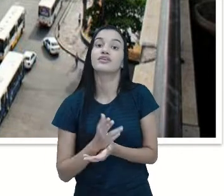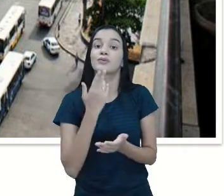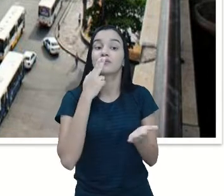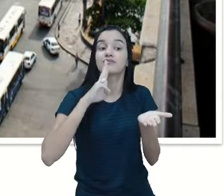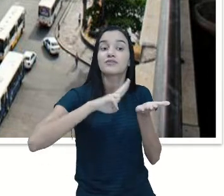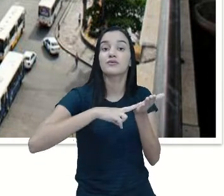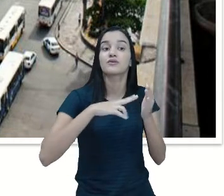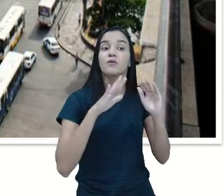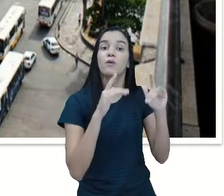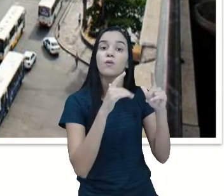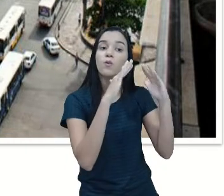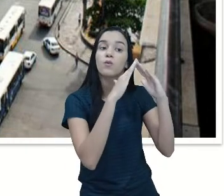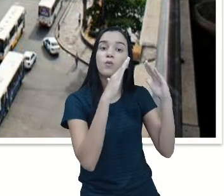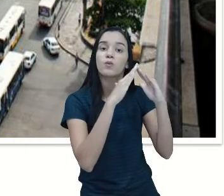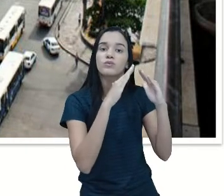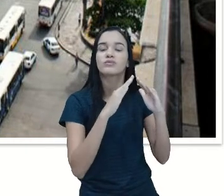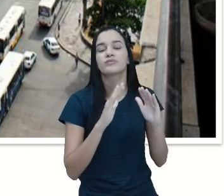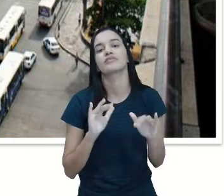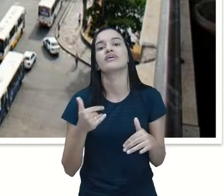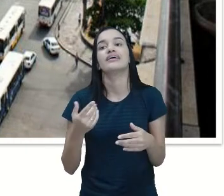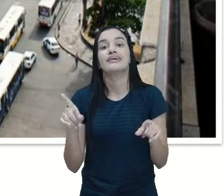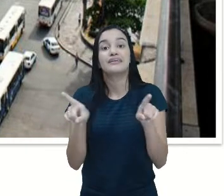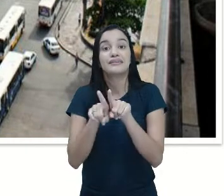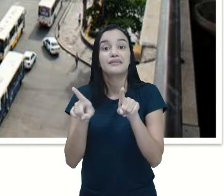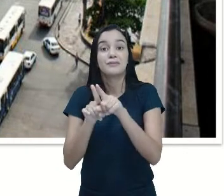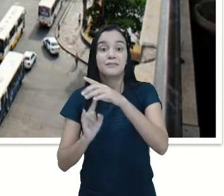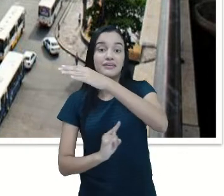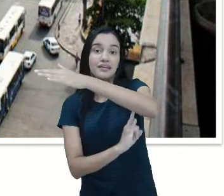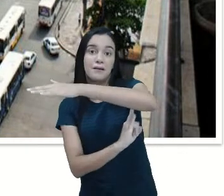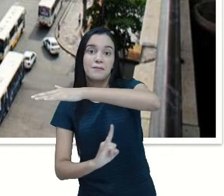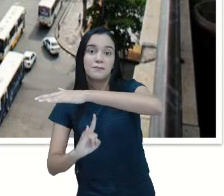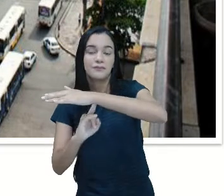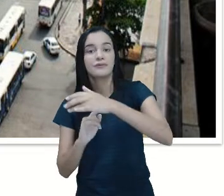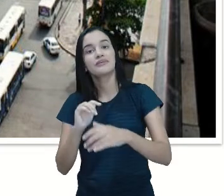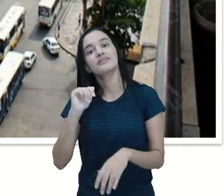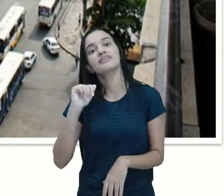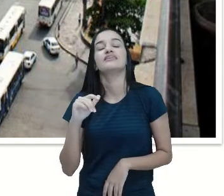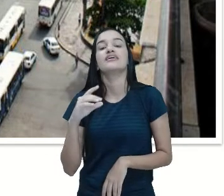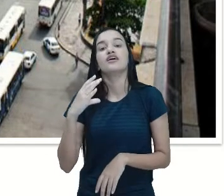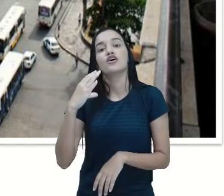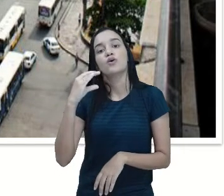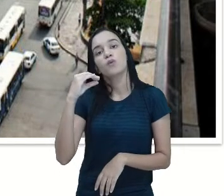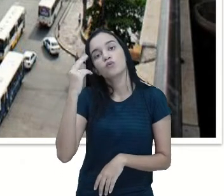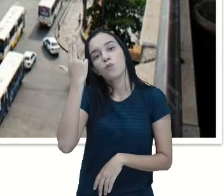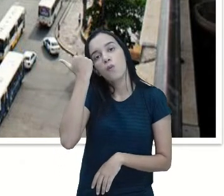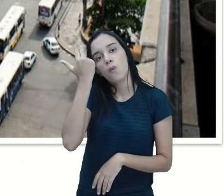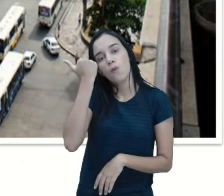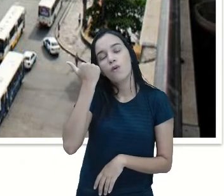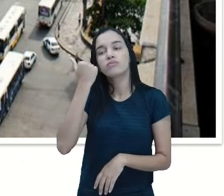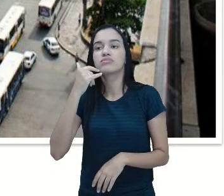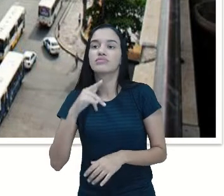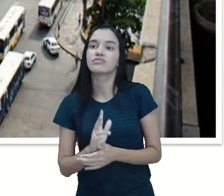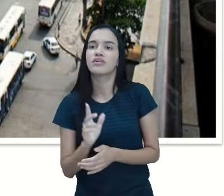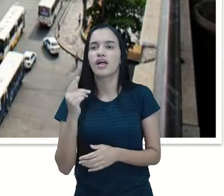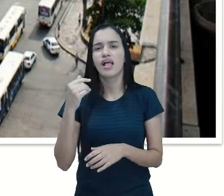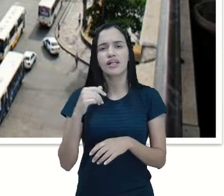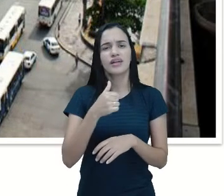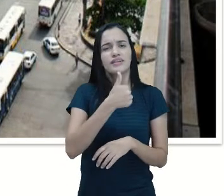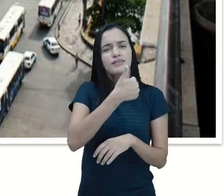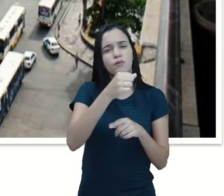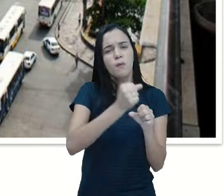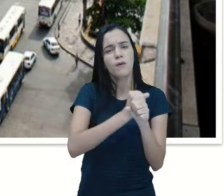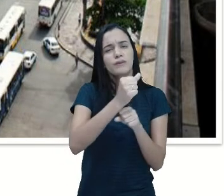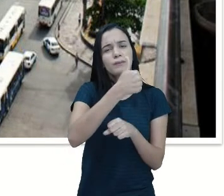Então, olha aí, nós temos a Avenida Guararapes e a Ponte Duarte Coelho. Essa primeira imagem aí à esquerda é de